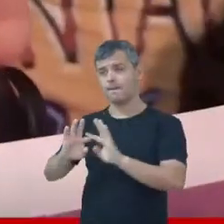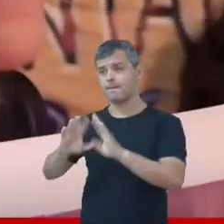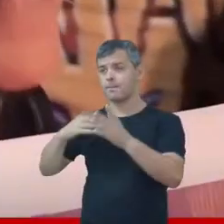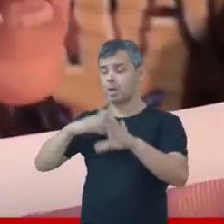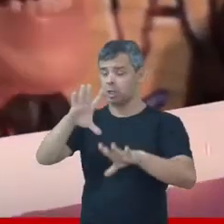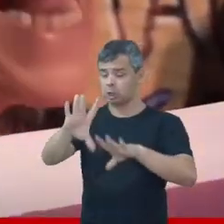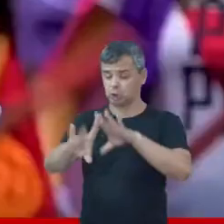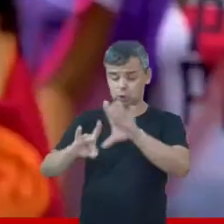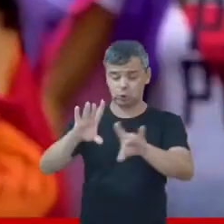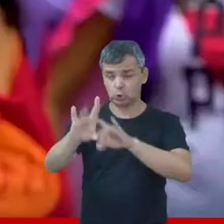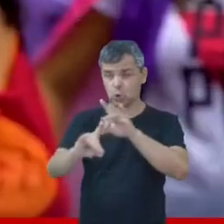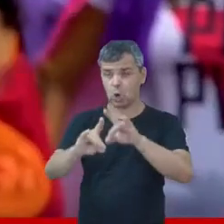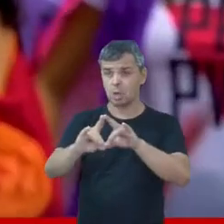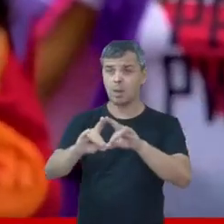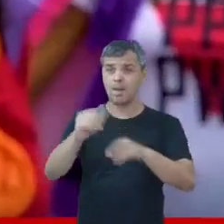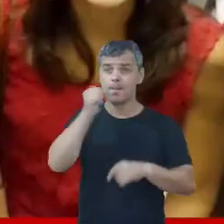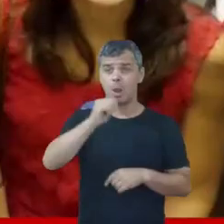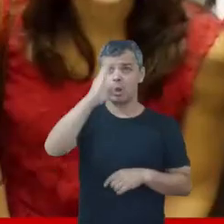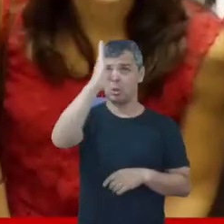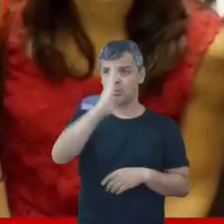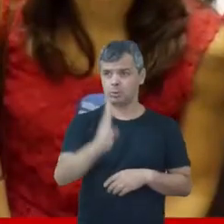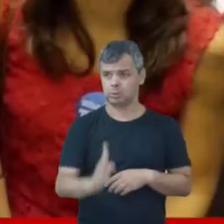mais elege mulheres no Brasil.